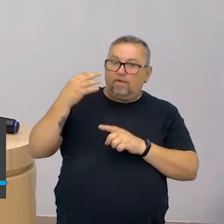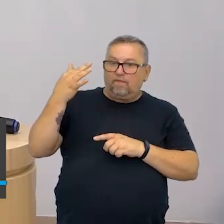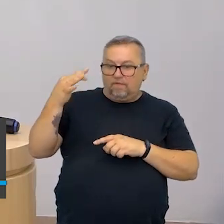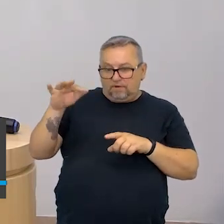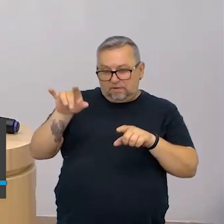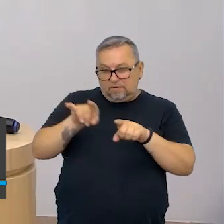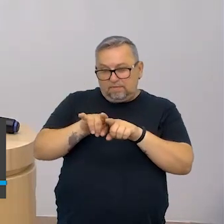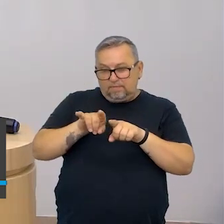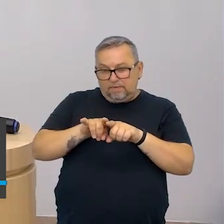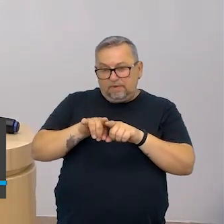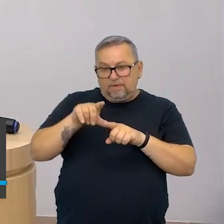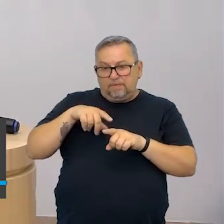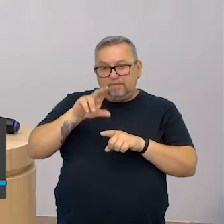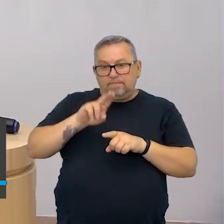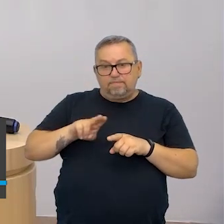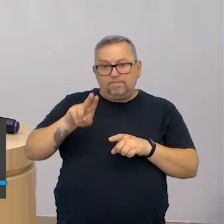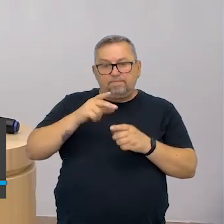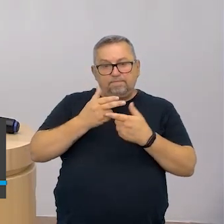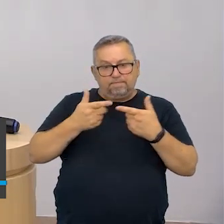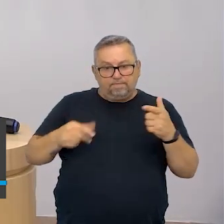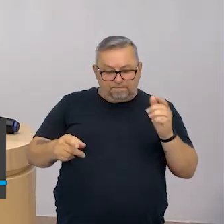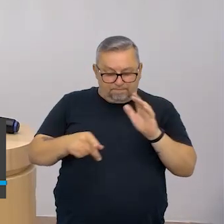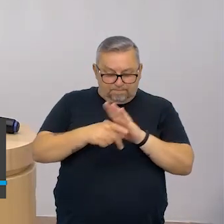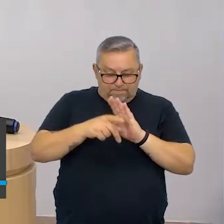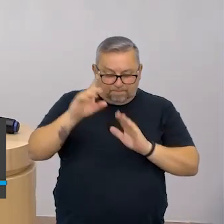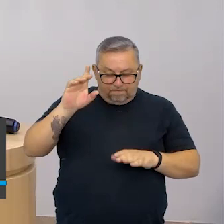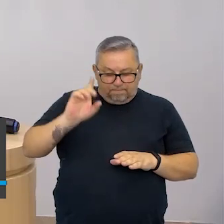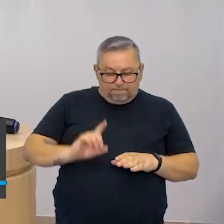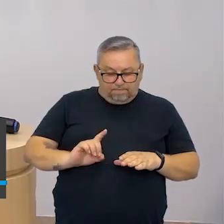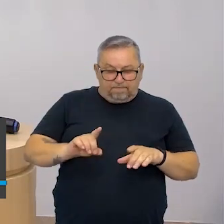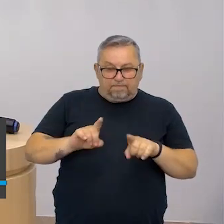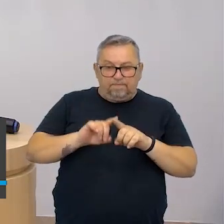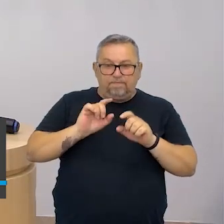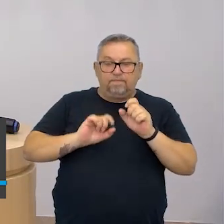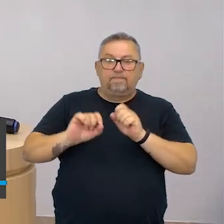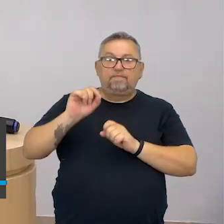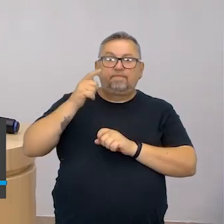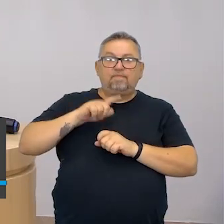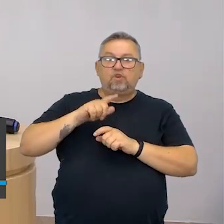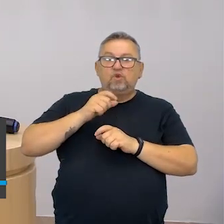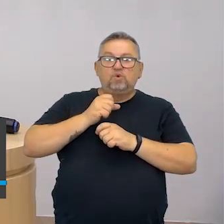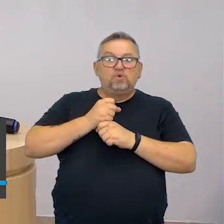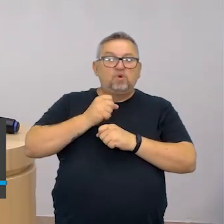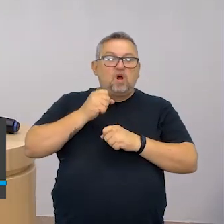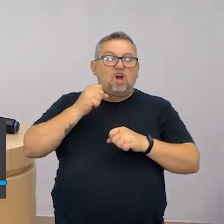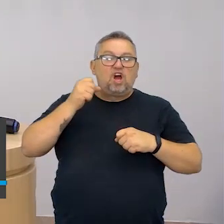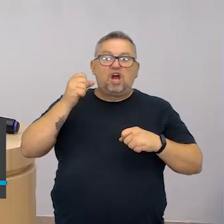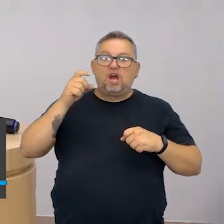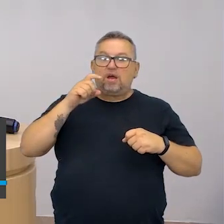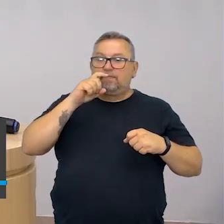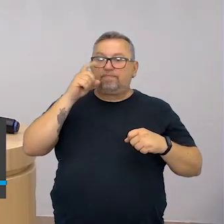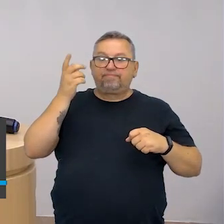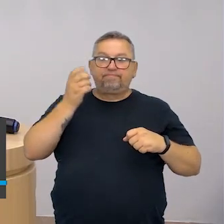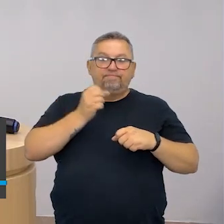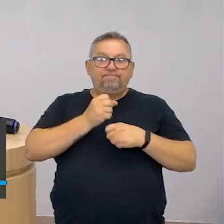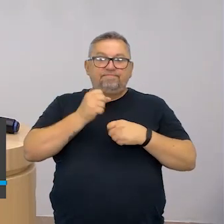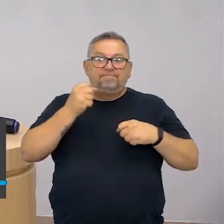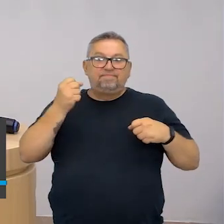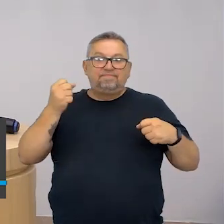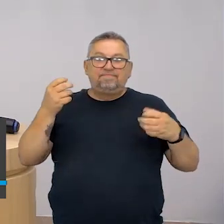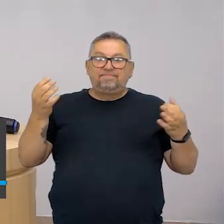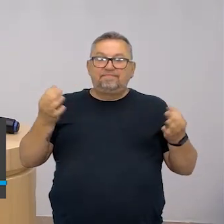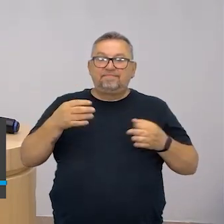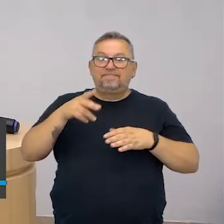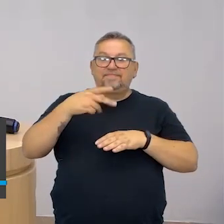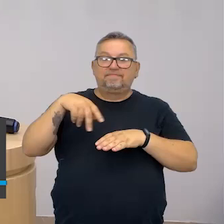também arrogava para si esse direito, né, de grandeza, justamente porque é aquela